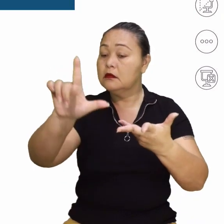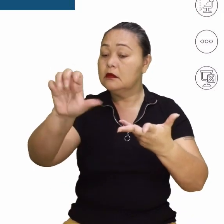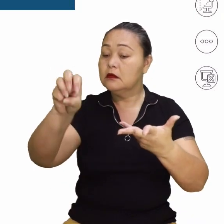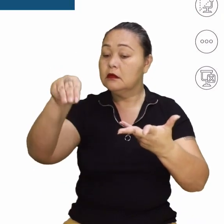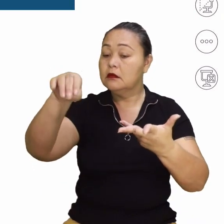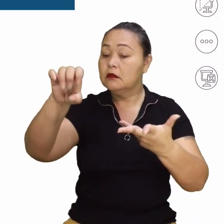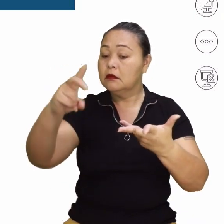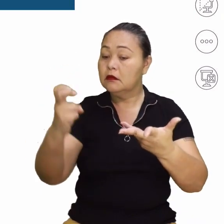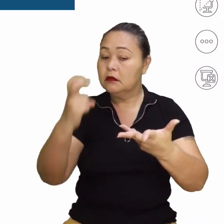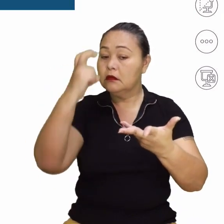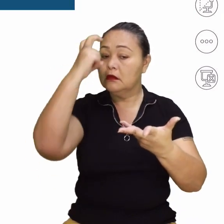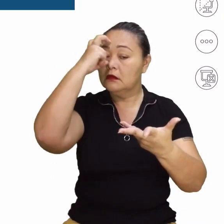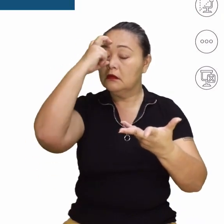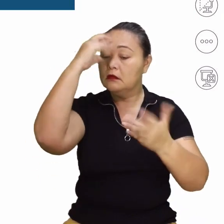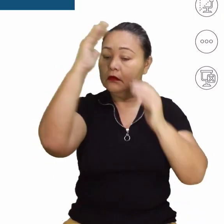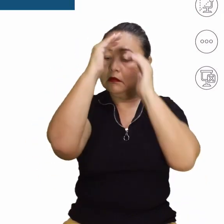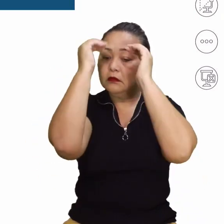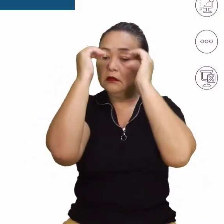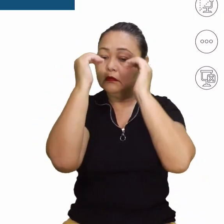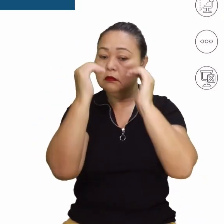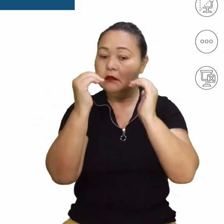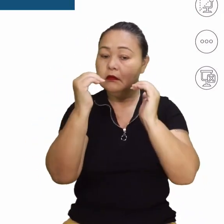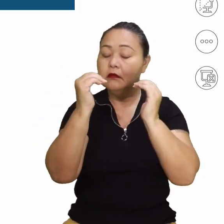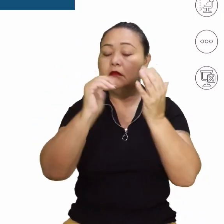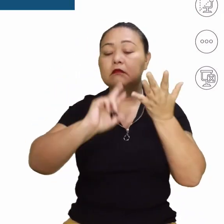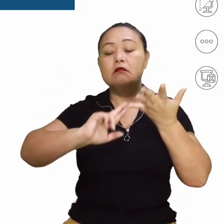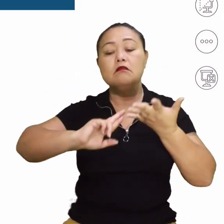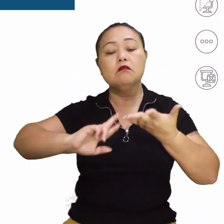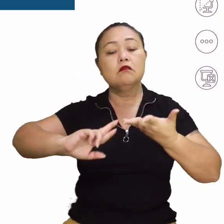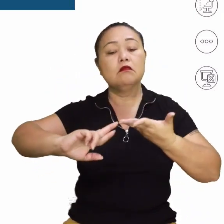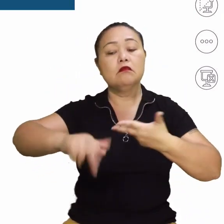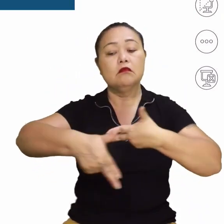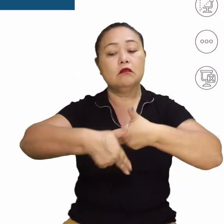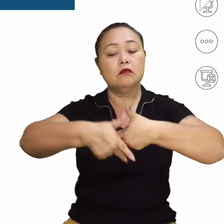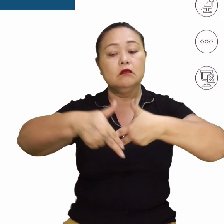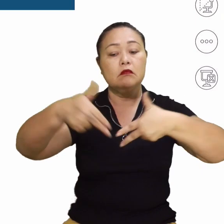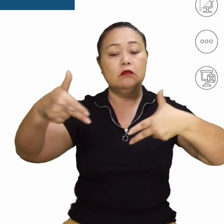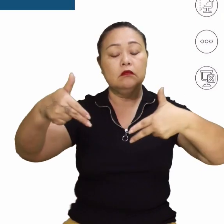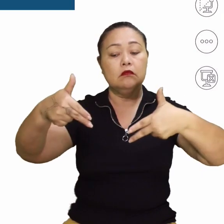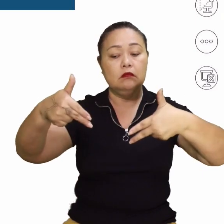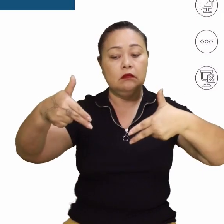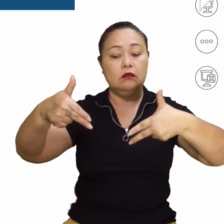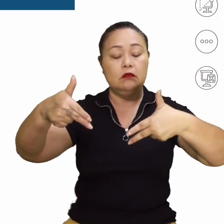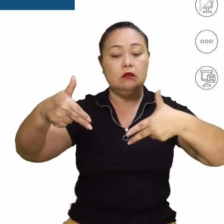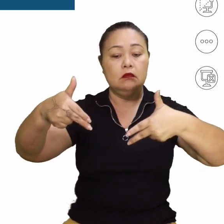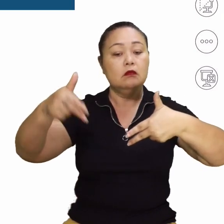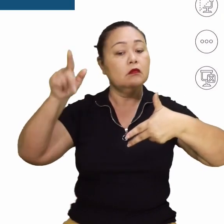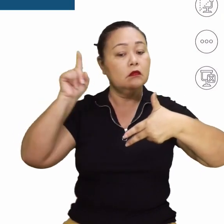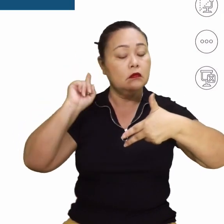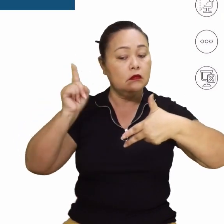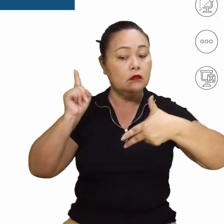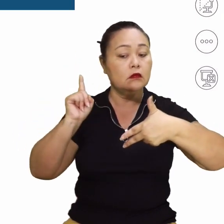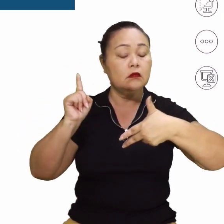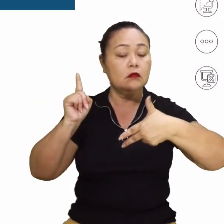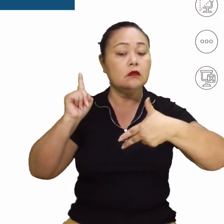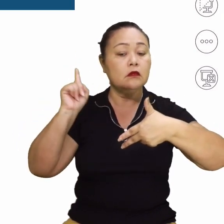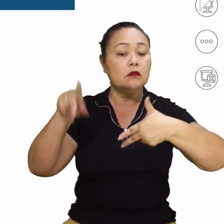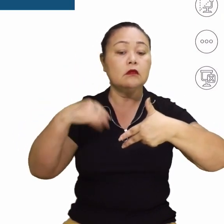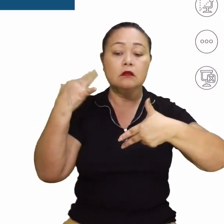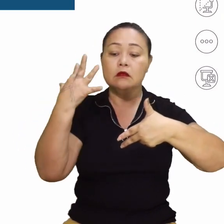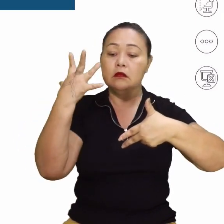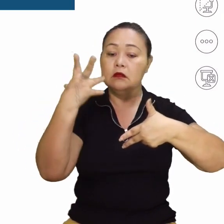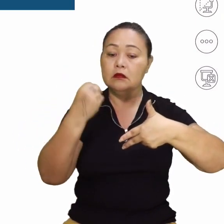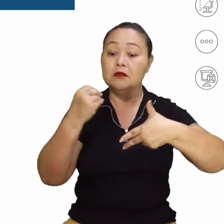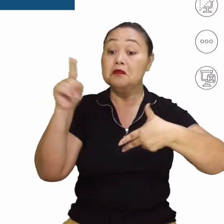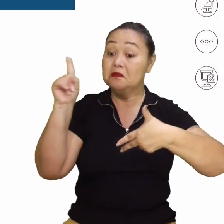e respeitar a diversidade étnica um rapaz eu vou grifar isso aqui porque isso aqui tá muito